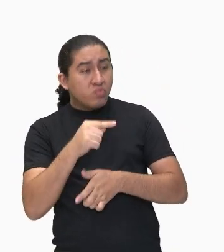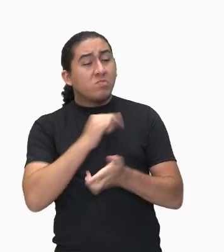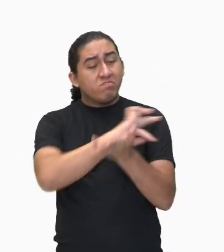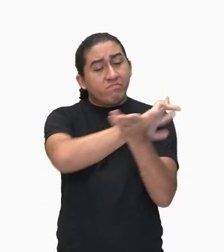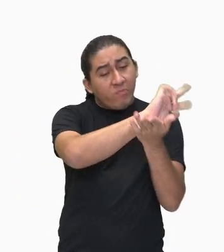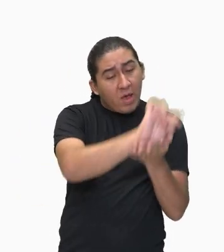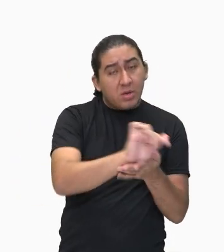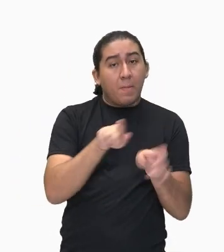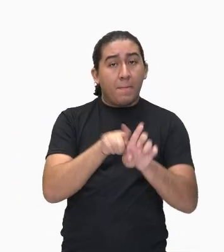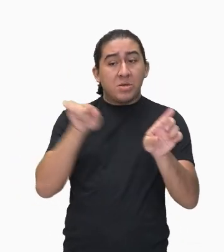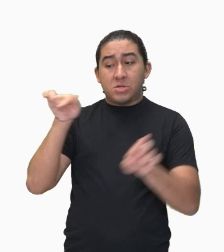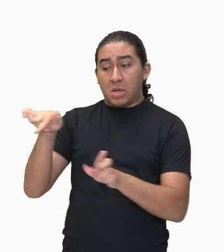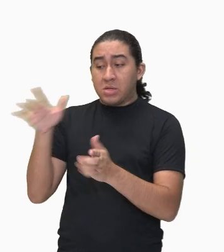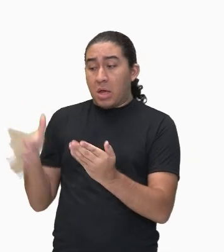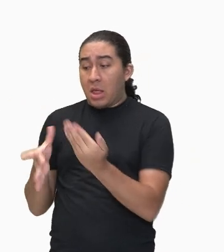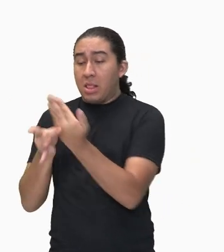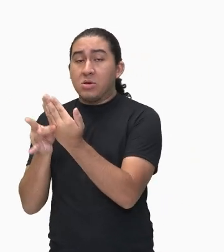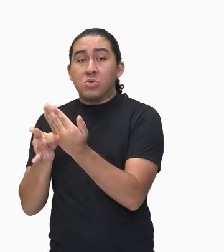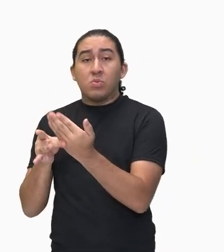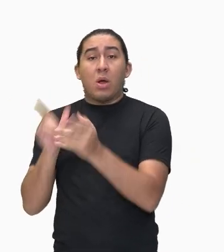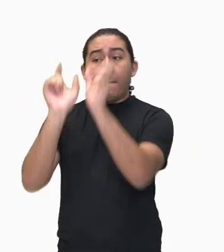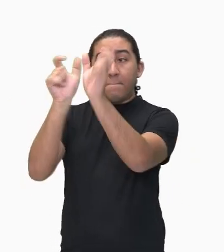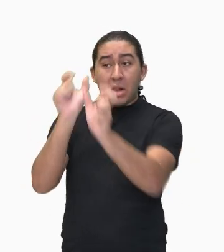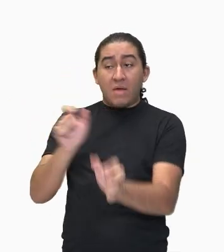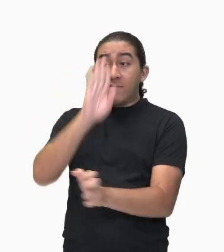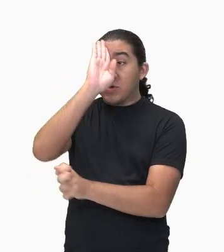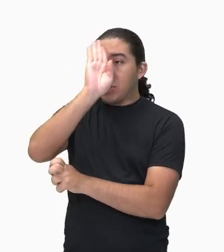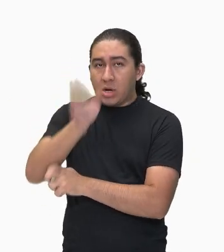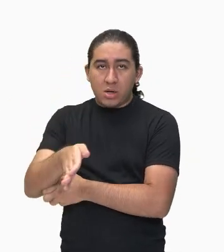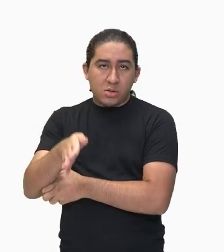do realismo, ela é objetiva.